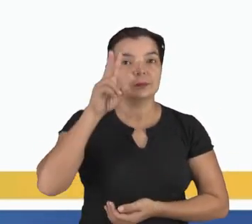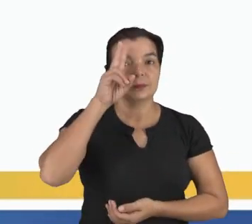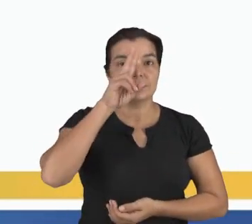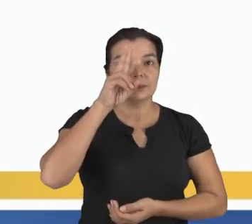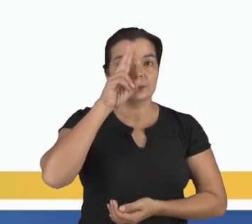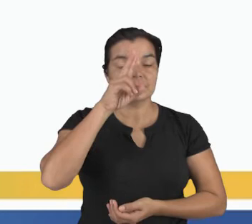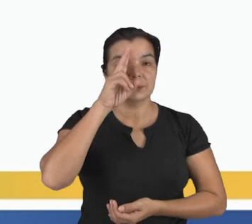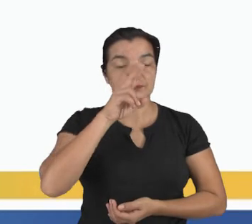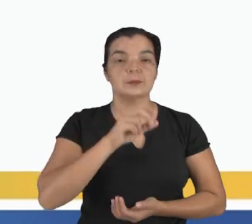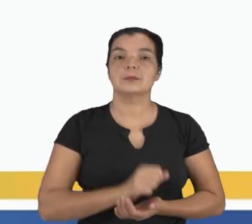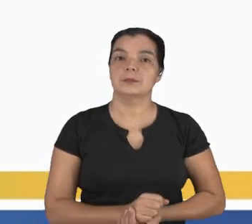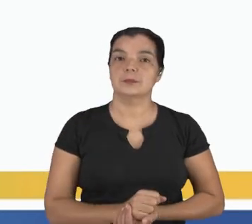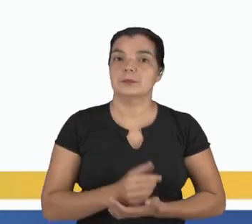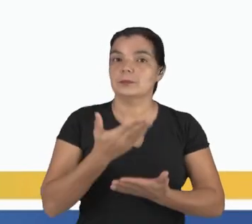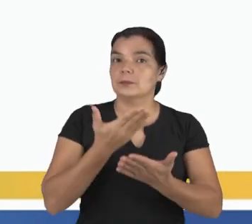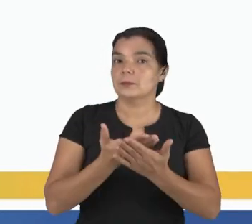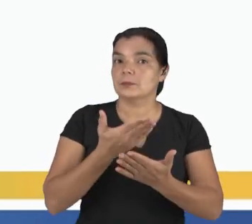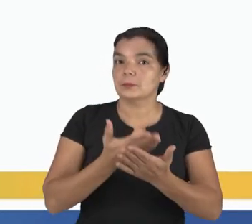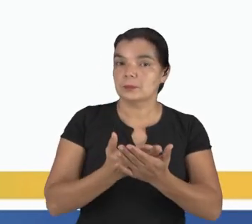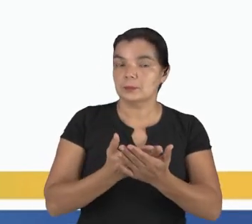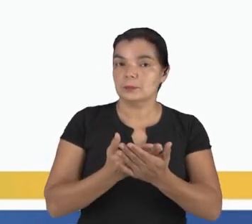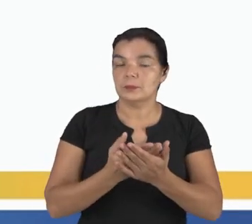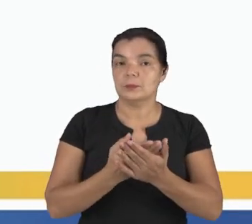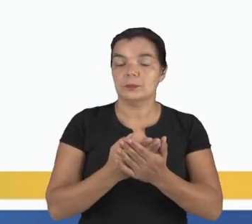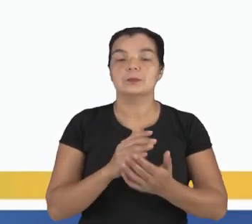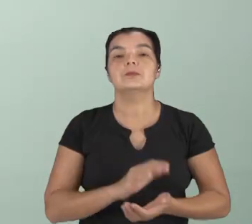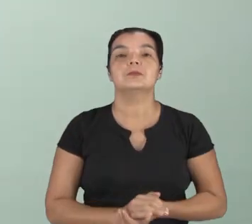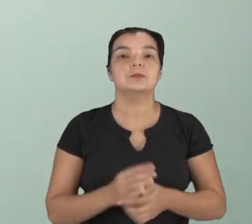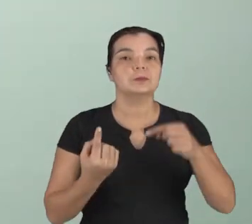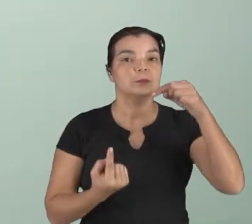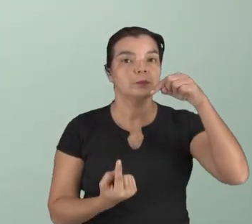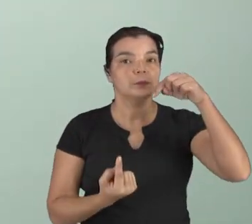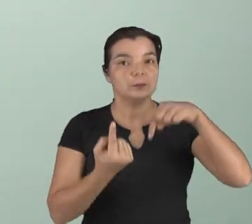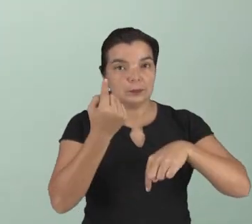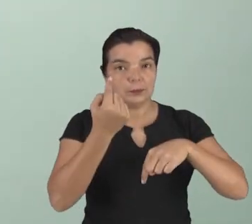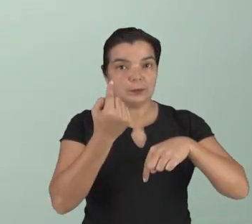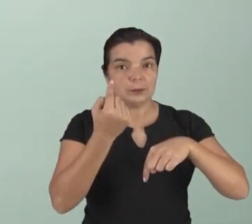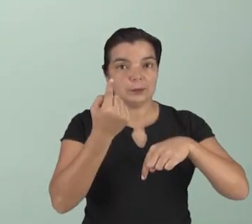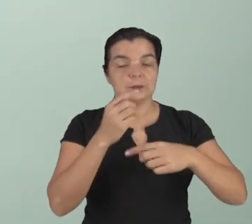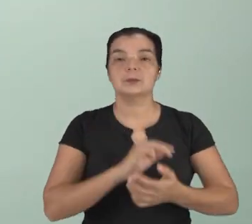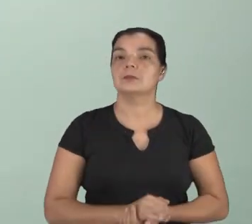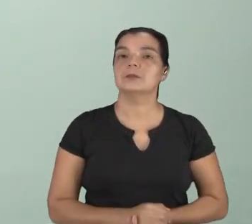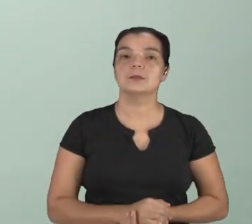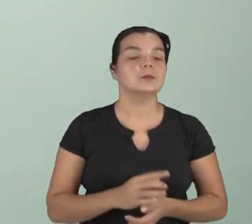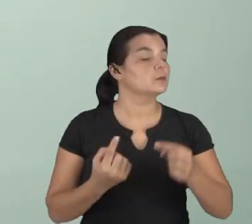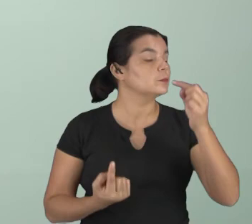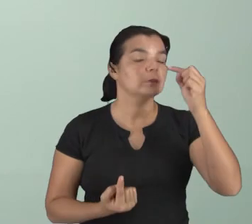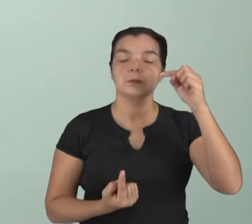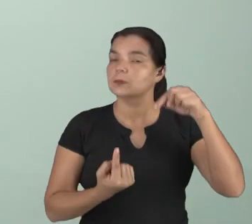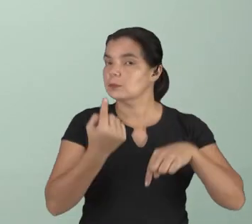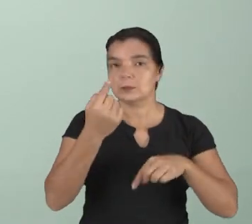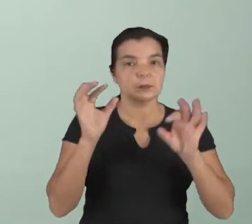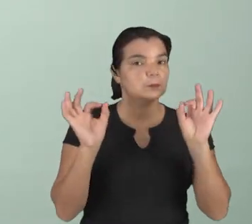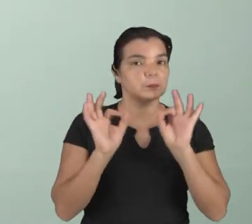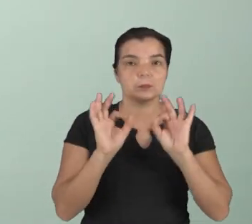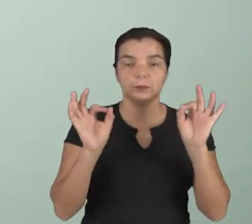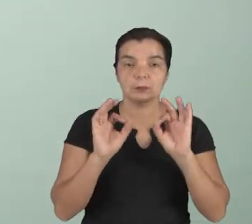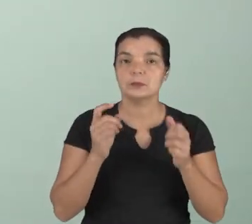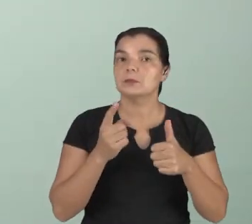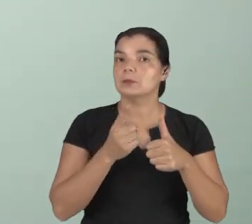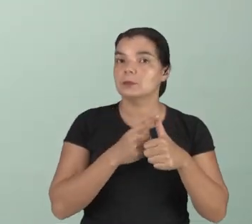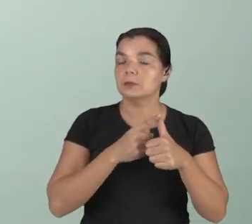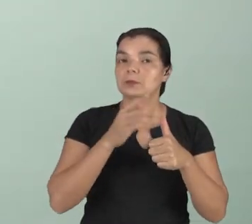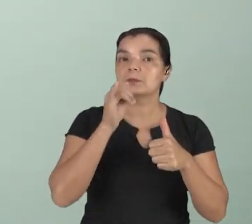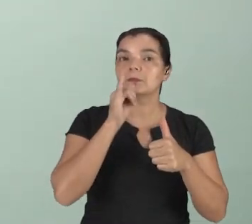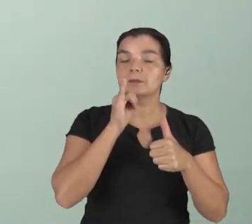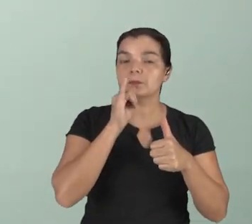lembrando, pessoal, a nossa aula nós estamos falando de proporcionalidade inversa e não proporcionalidade. Então o primeiro